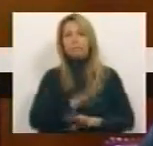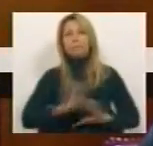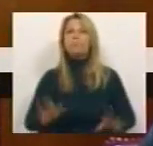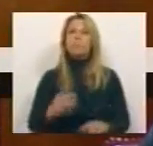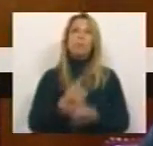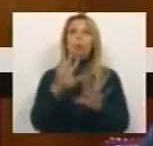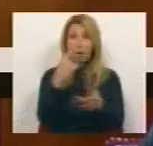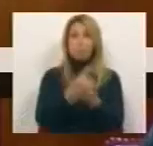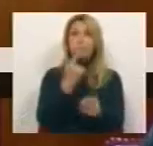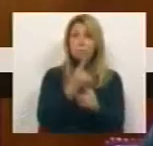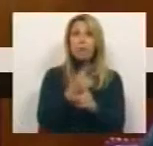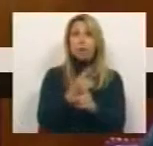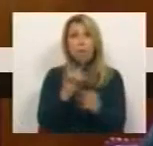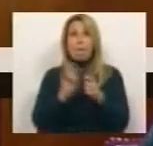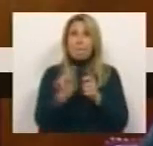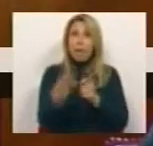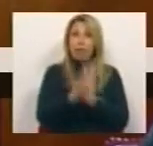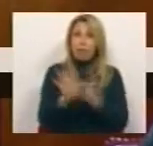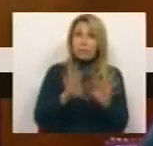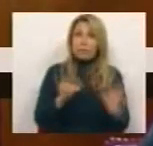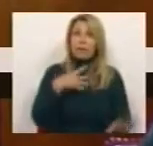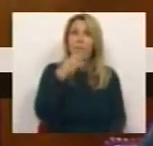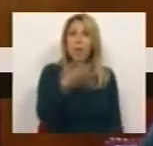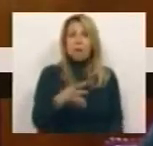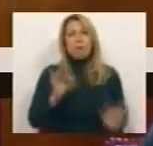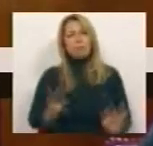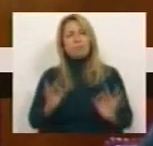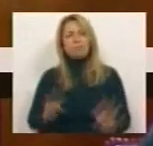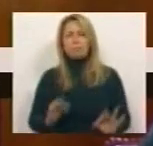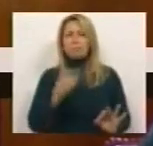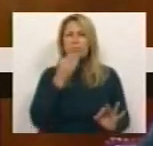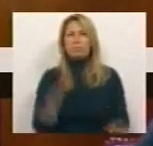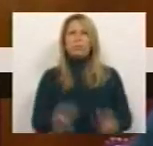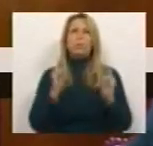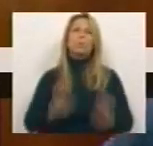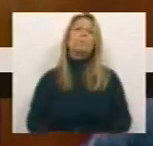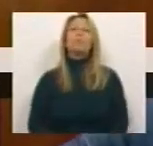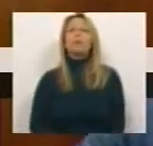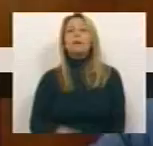teriam mesmo que ser pagos daquela forma. Absolutamente desastroso. Senhor